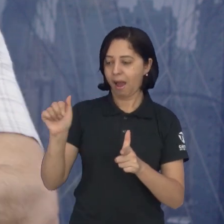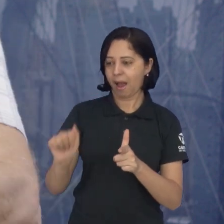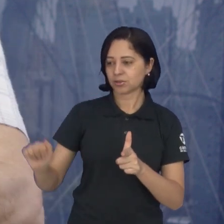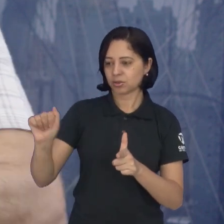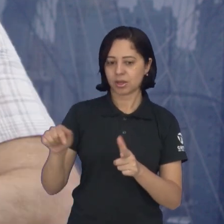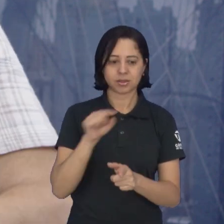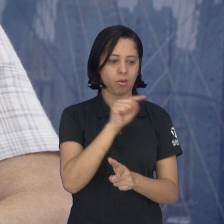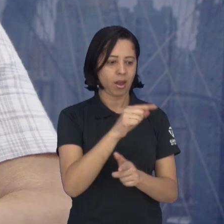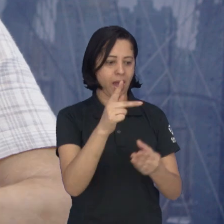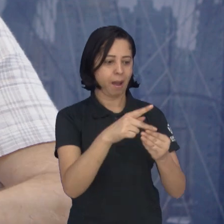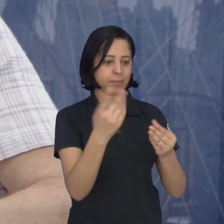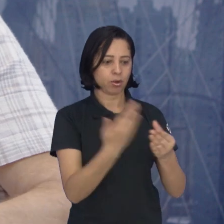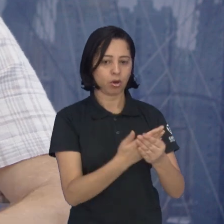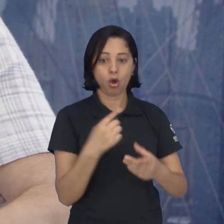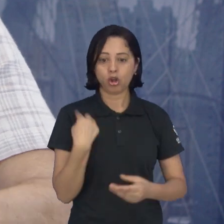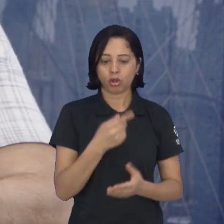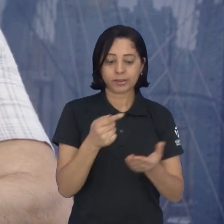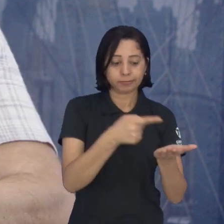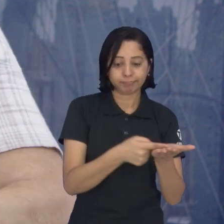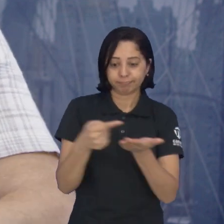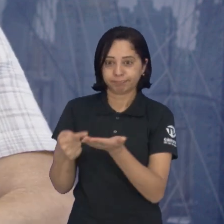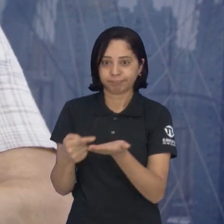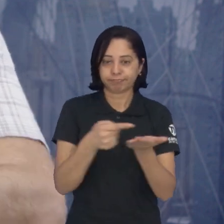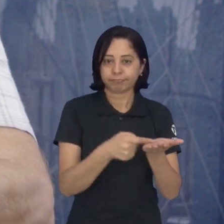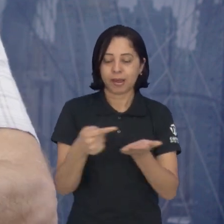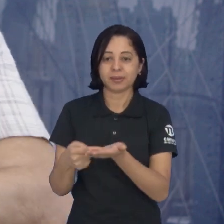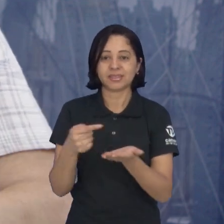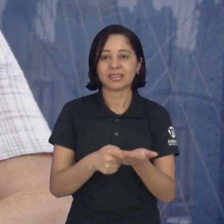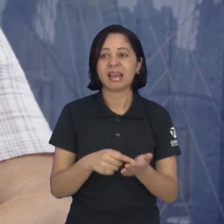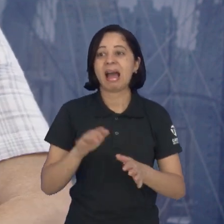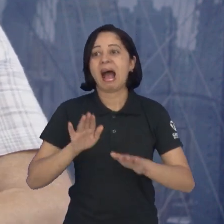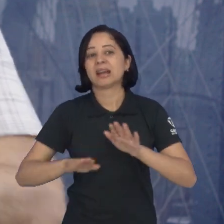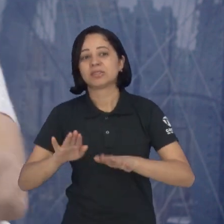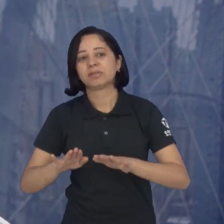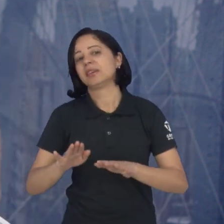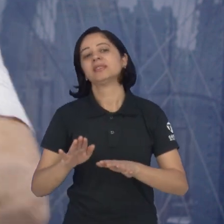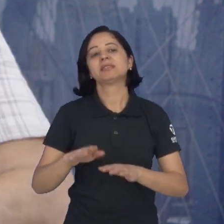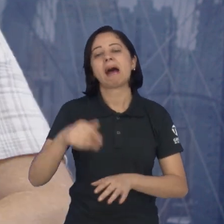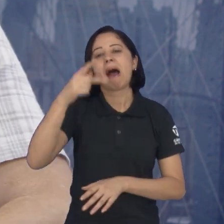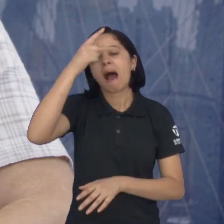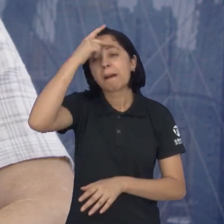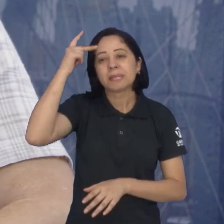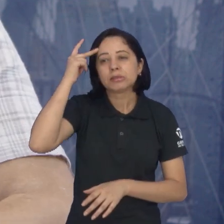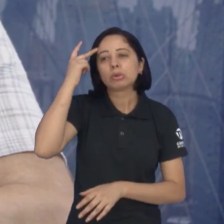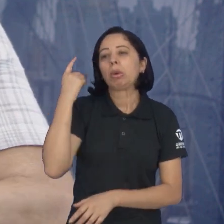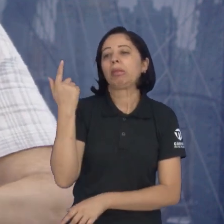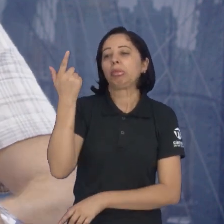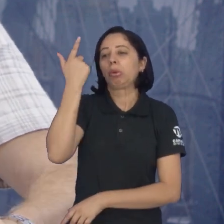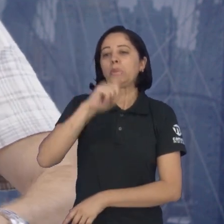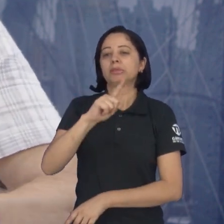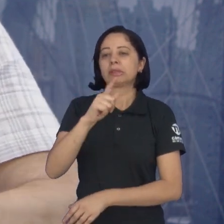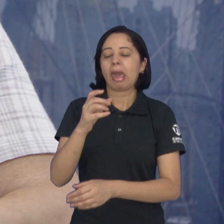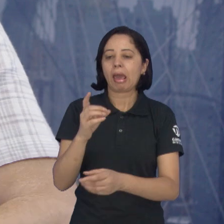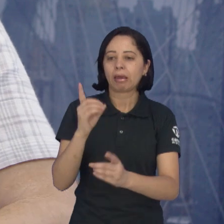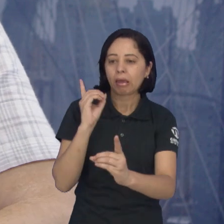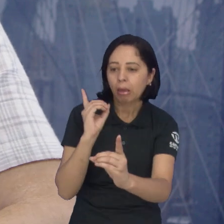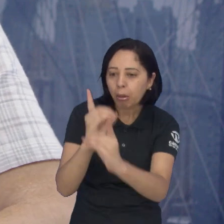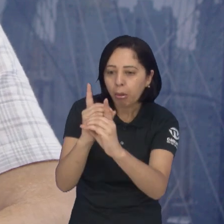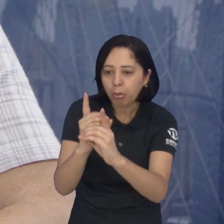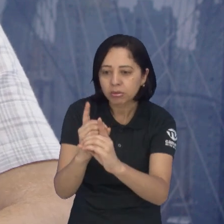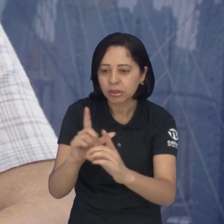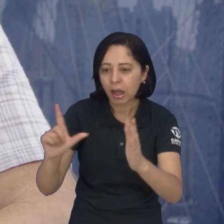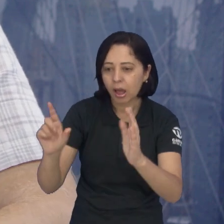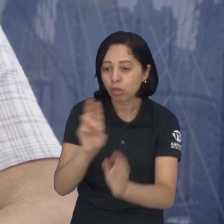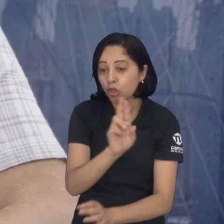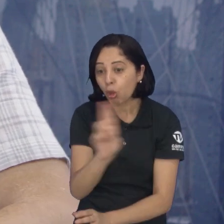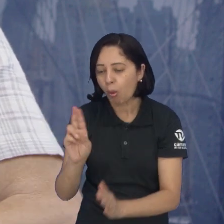perante o lojista. Ou, por exemplo, não acha loja eletrônica, vê se ela é sócia da CI e a gente pode ajudá-los aí